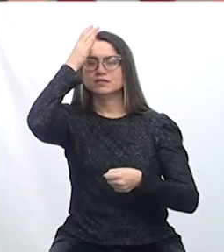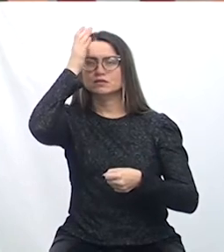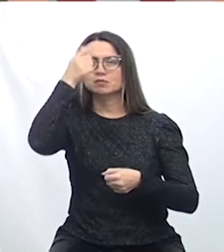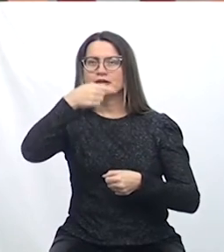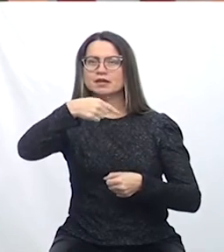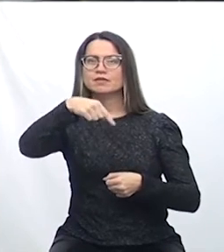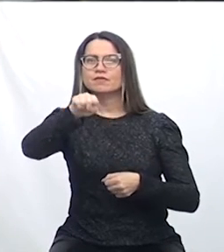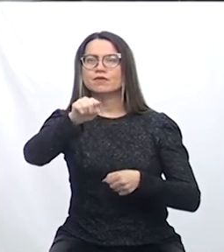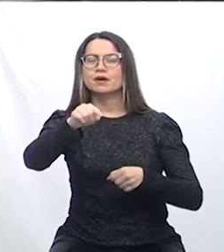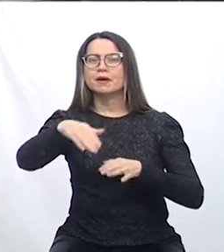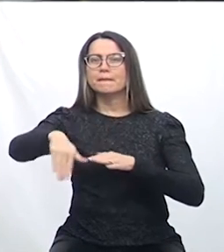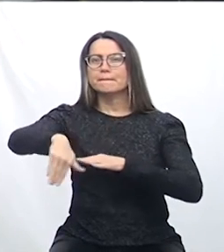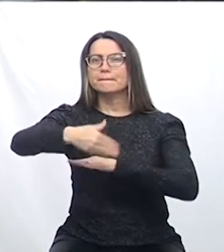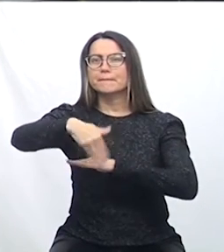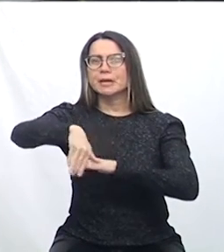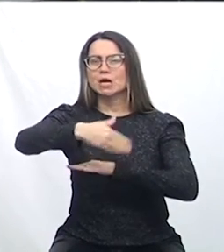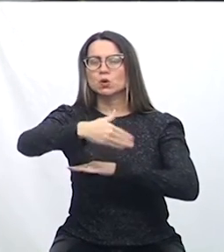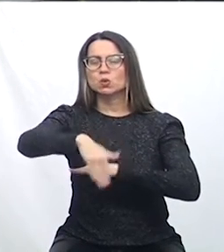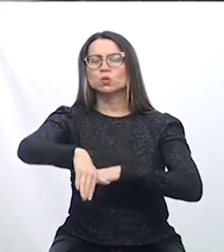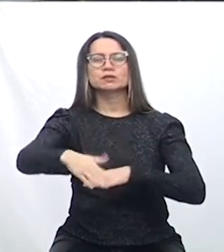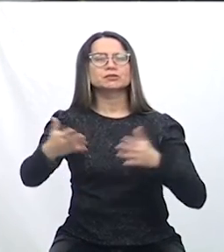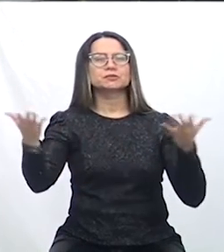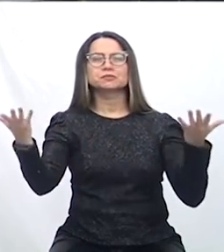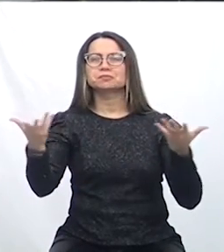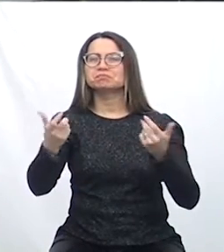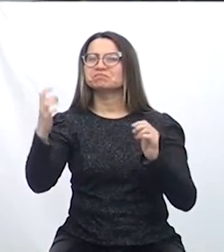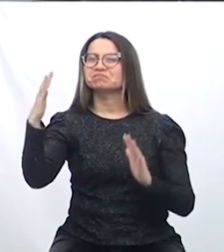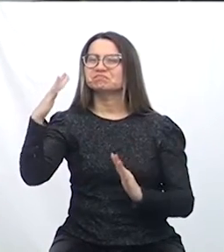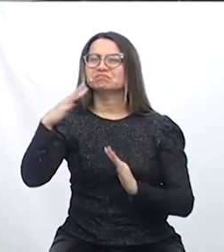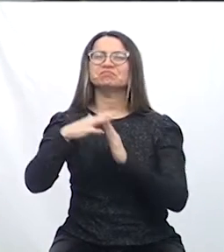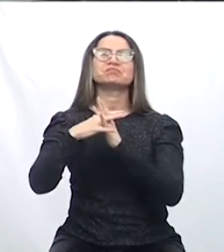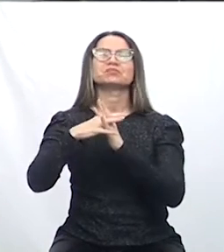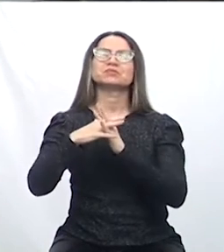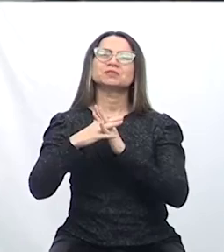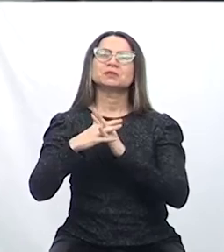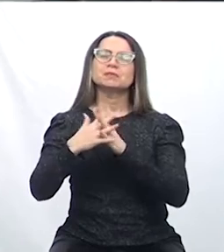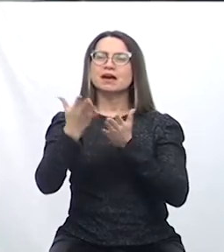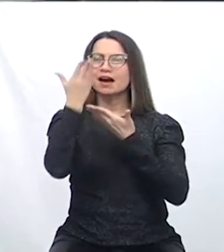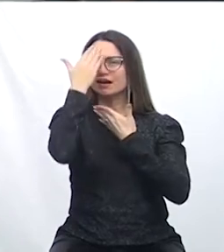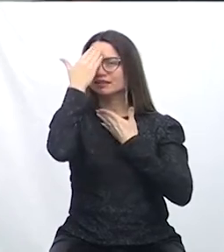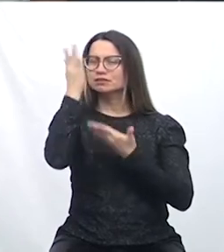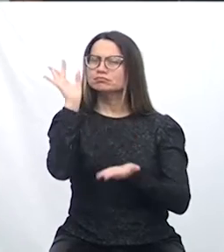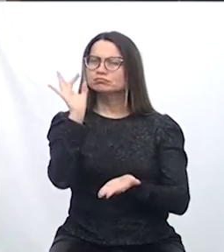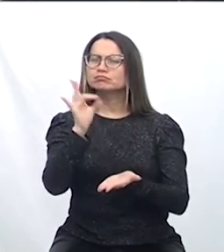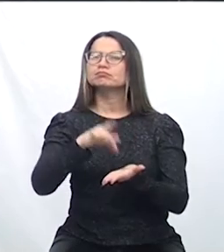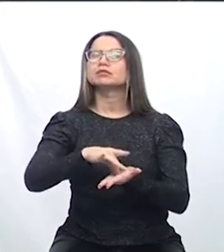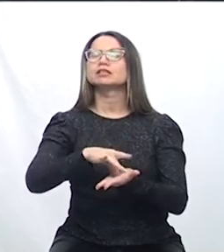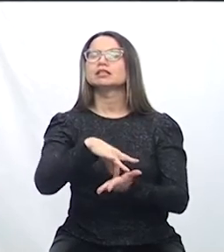gente, que foi espetacular. Agradecer de fato aqui todo o empenho